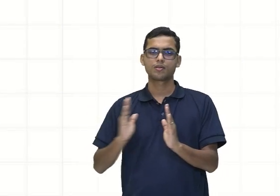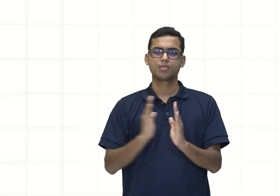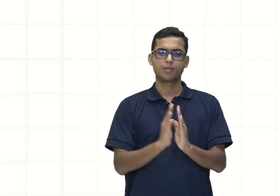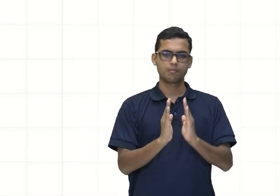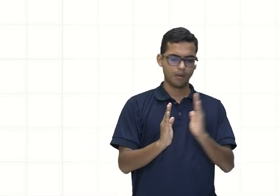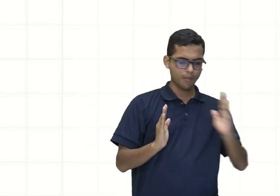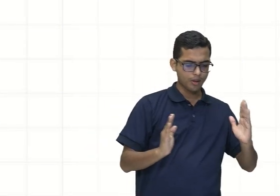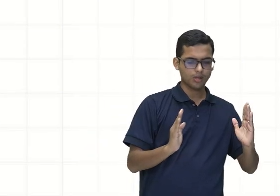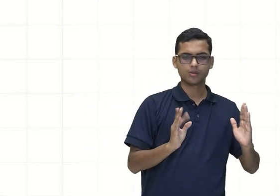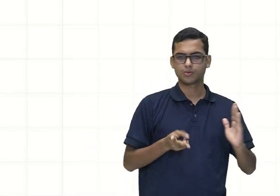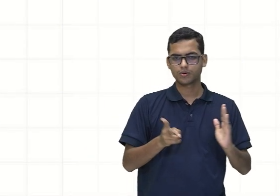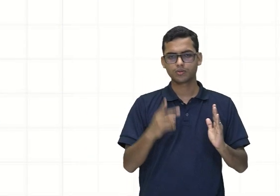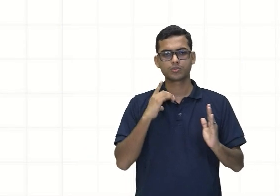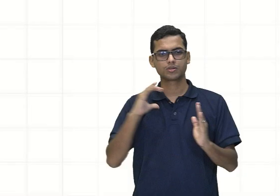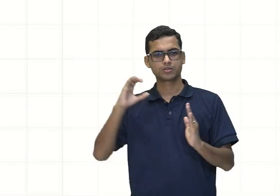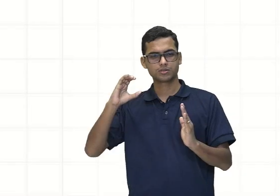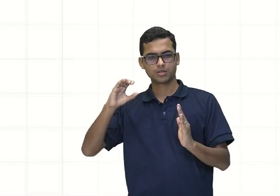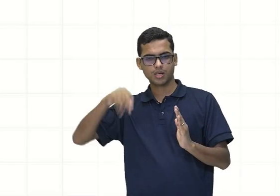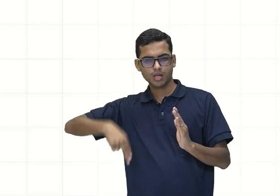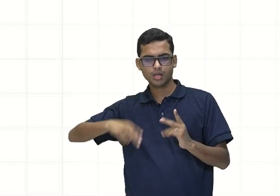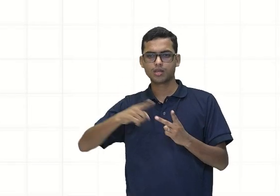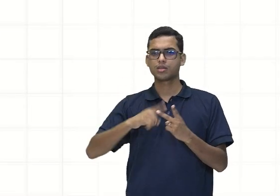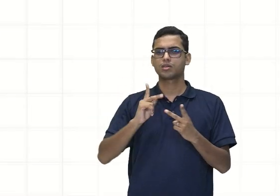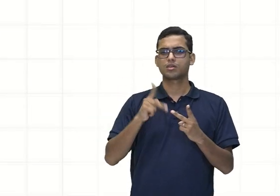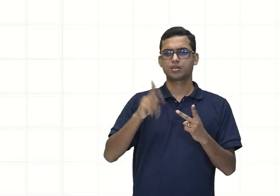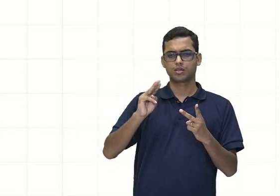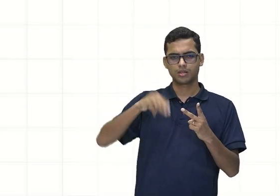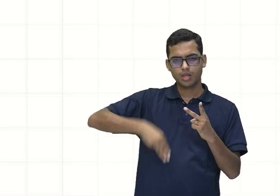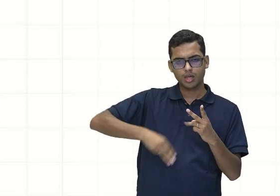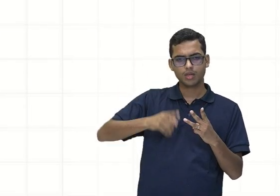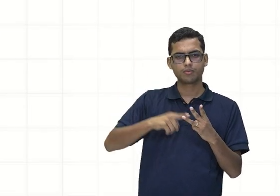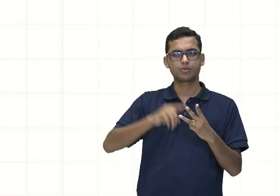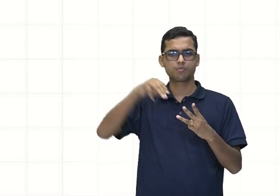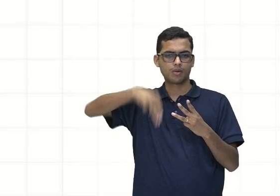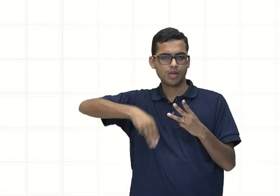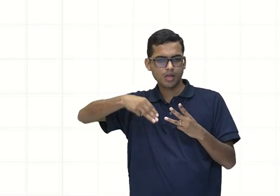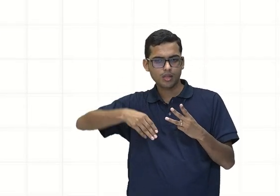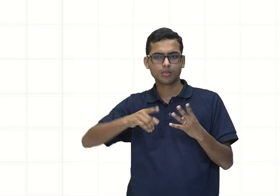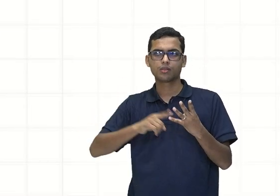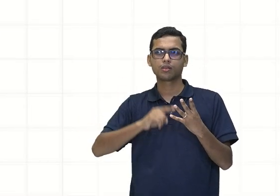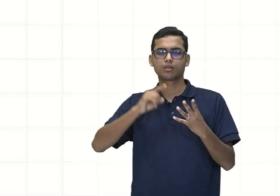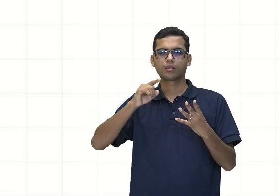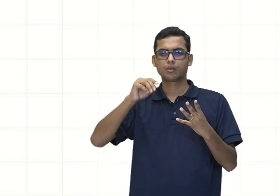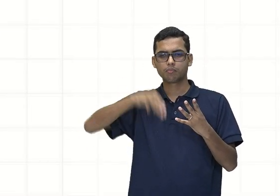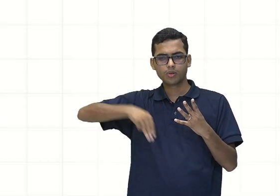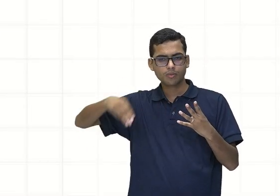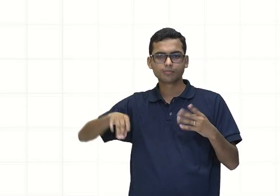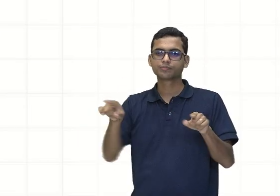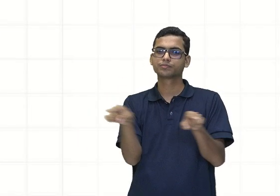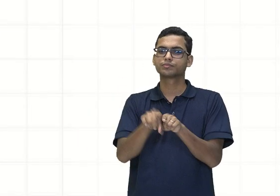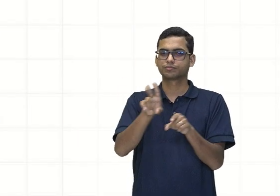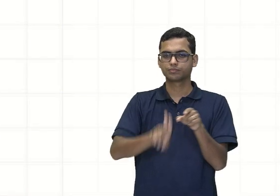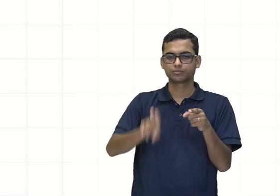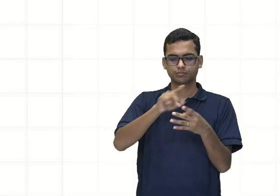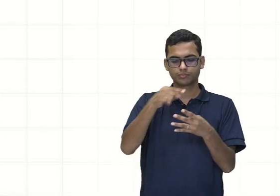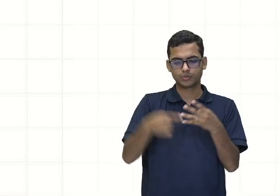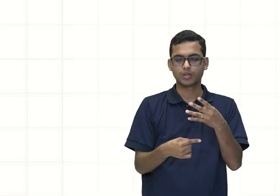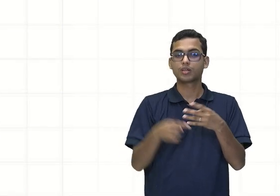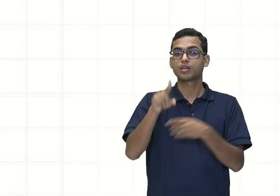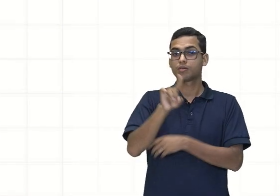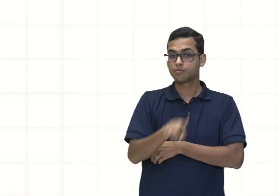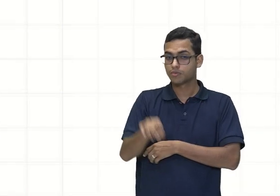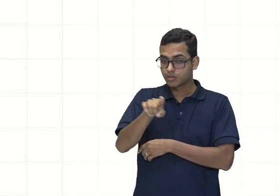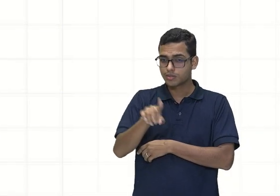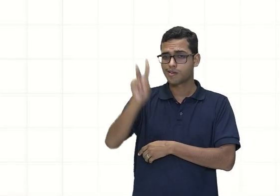e às vezes um pouco do milímetro, tá bom? Então aqui é só para você relembrar